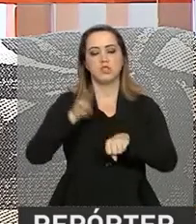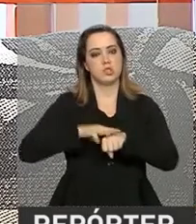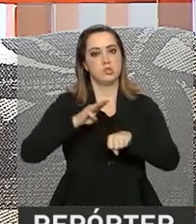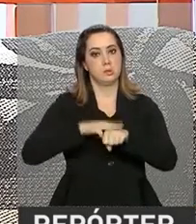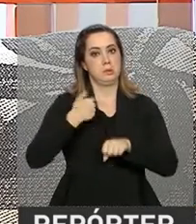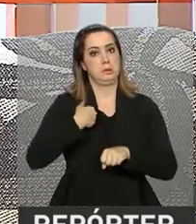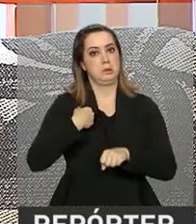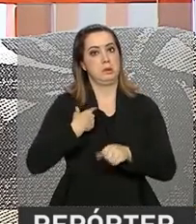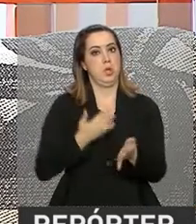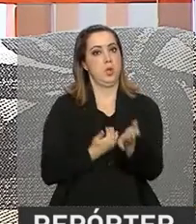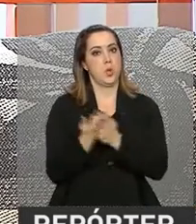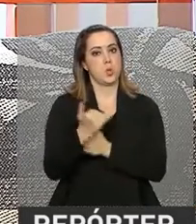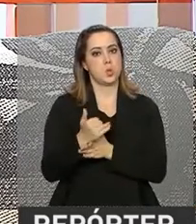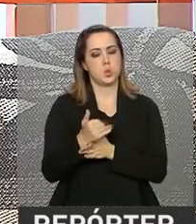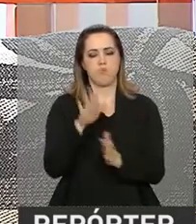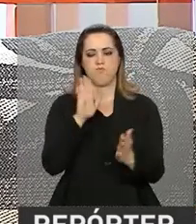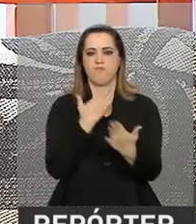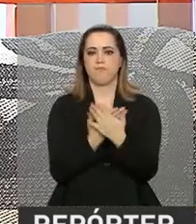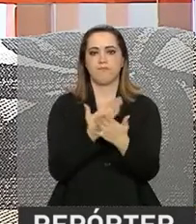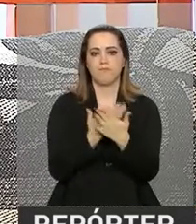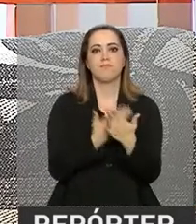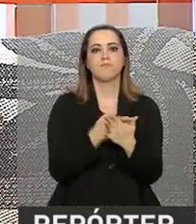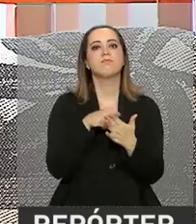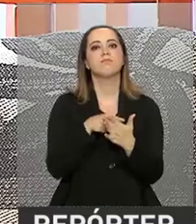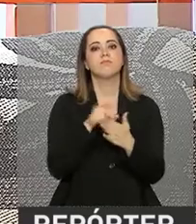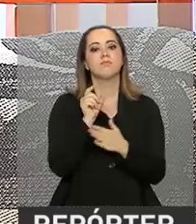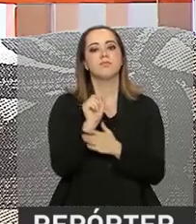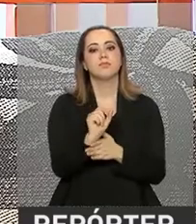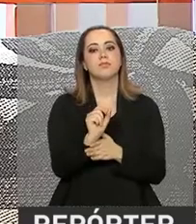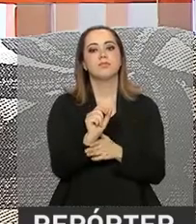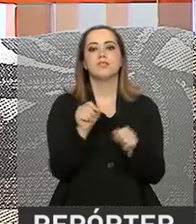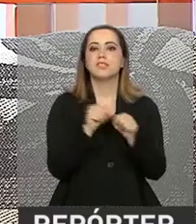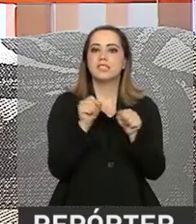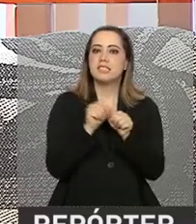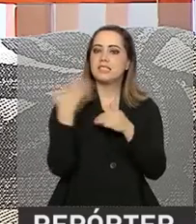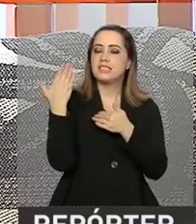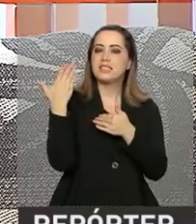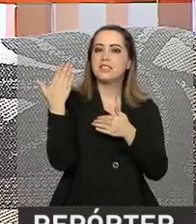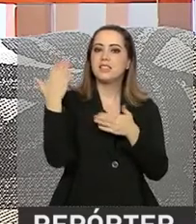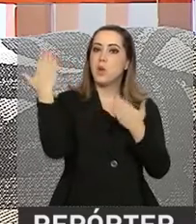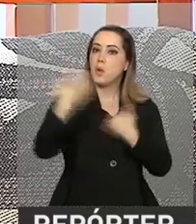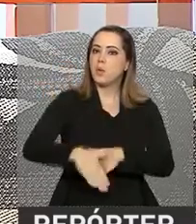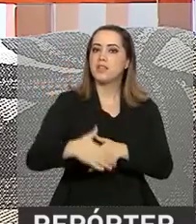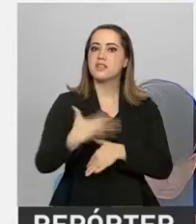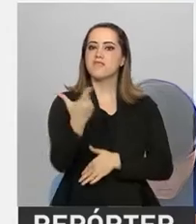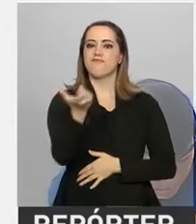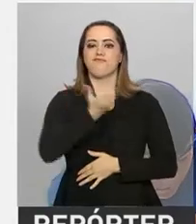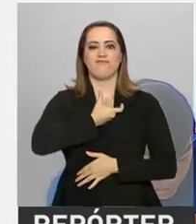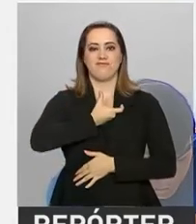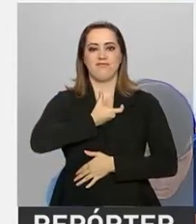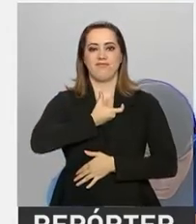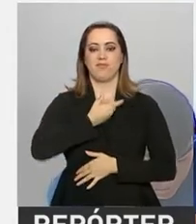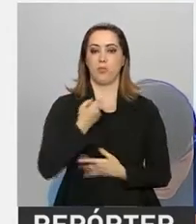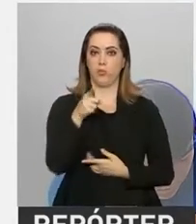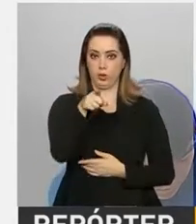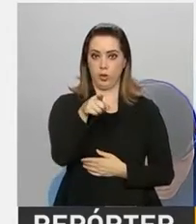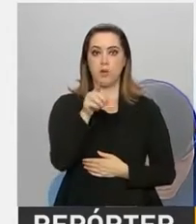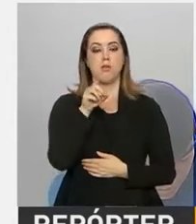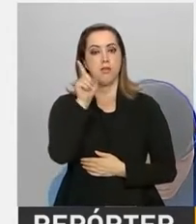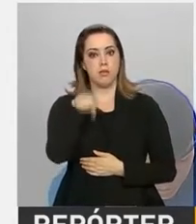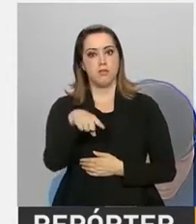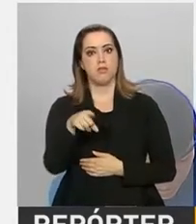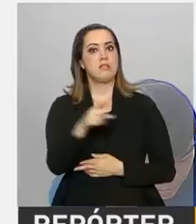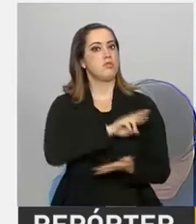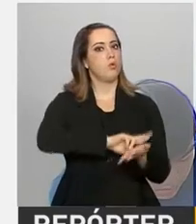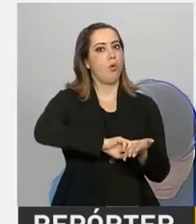também estudar pra fazer as provas de ganhar minhas medalhas guilherme vai ter mais